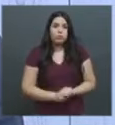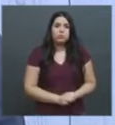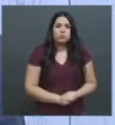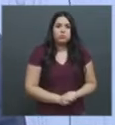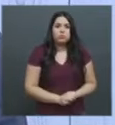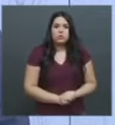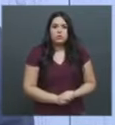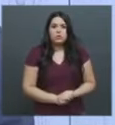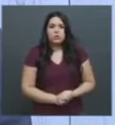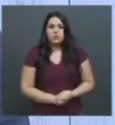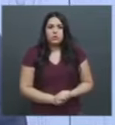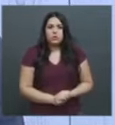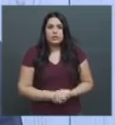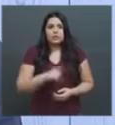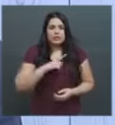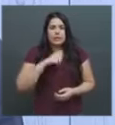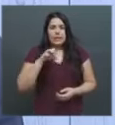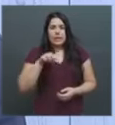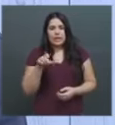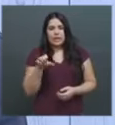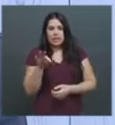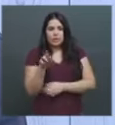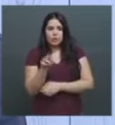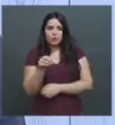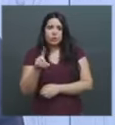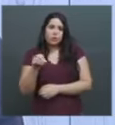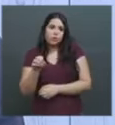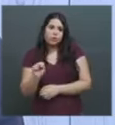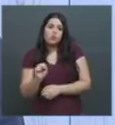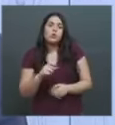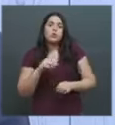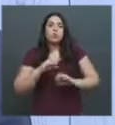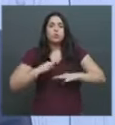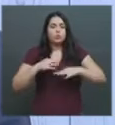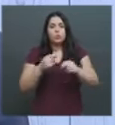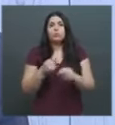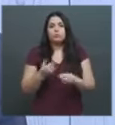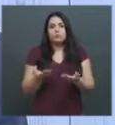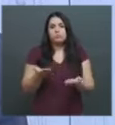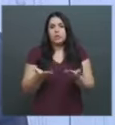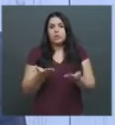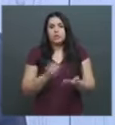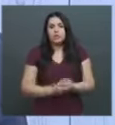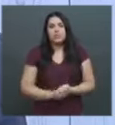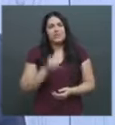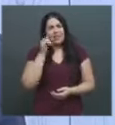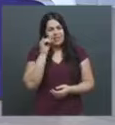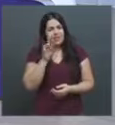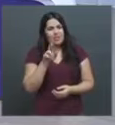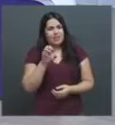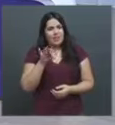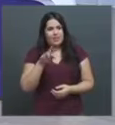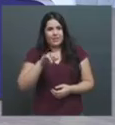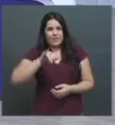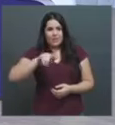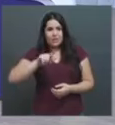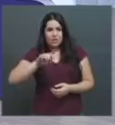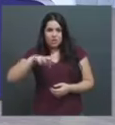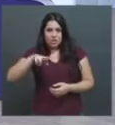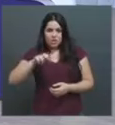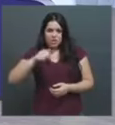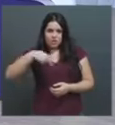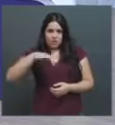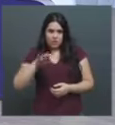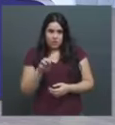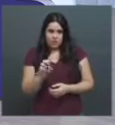todos numa fase bem balanceada, né? Então, usar coisas mais naturais, evita os refrigerantes. Ok, então fica a dica.